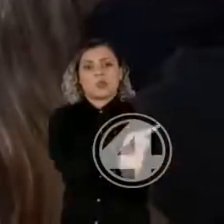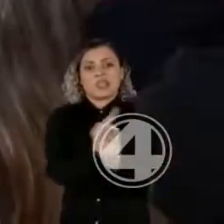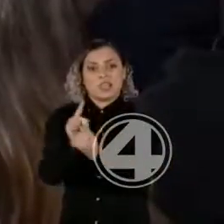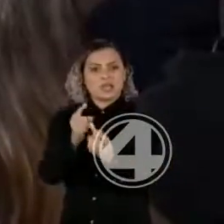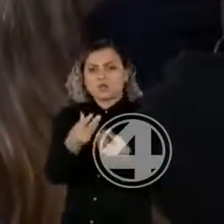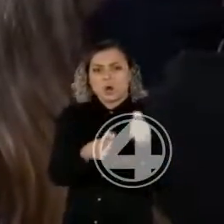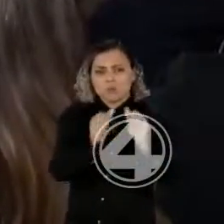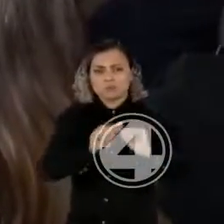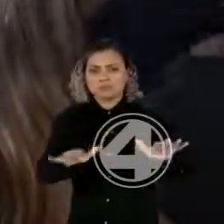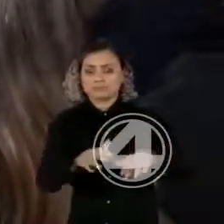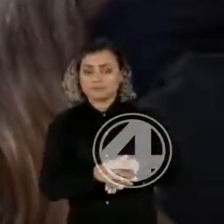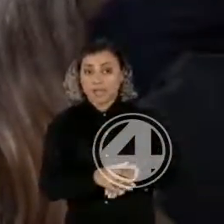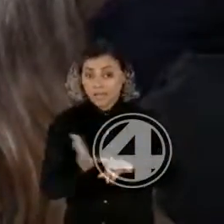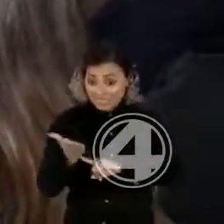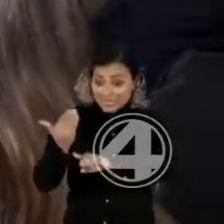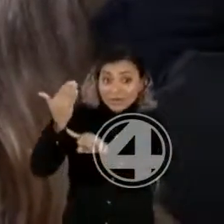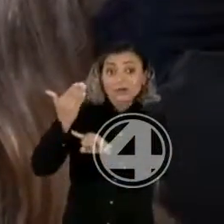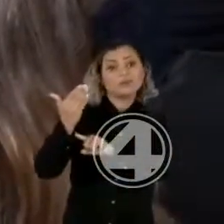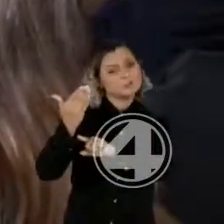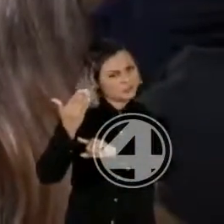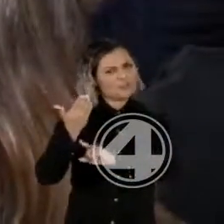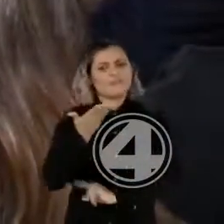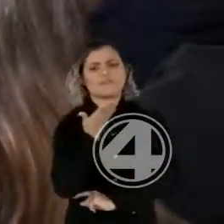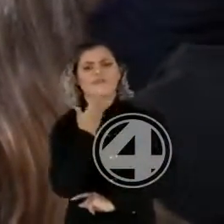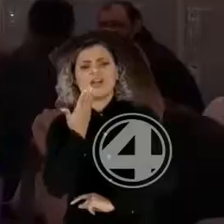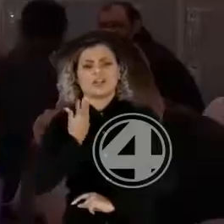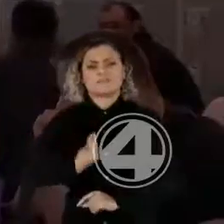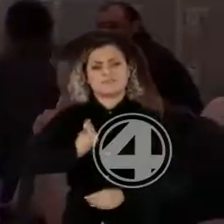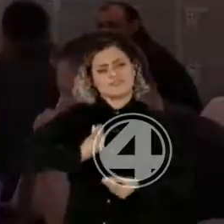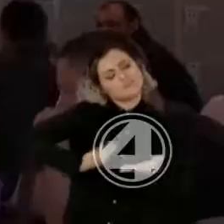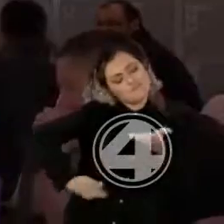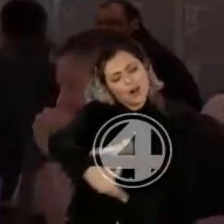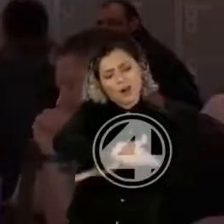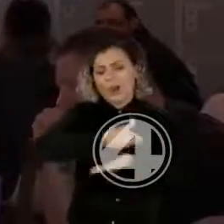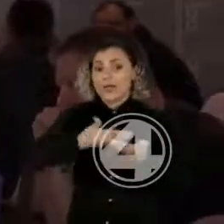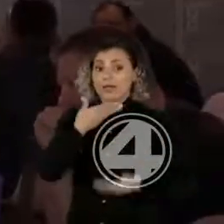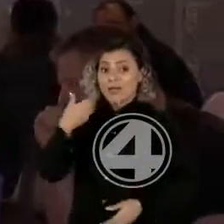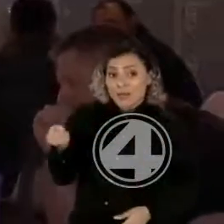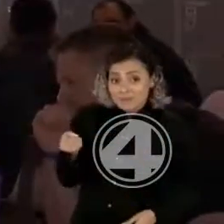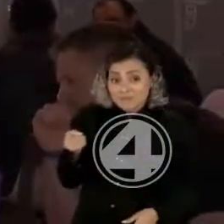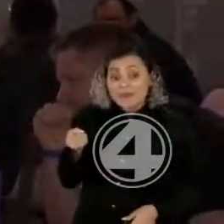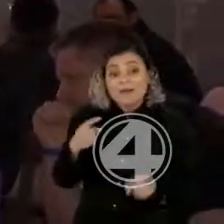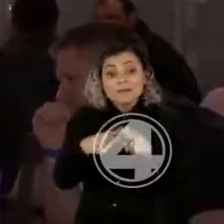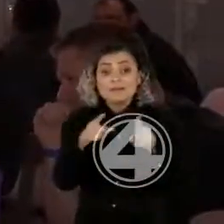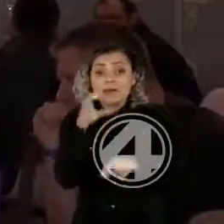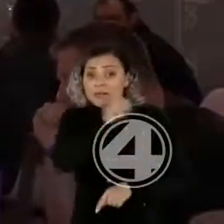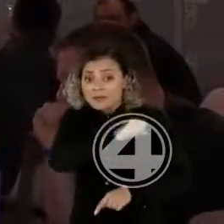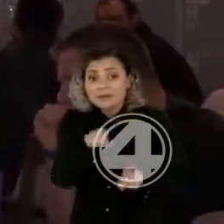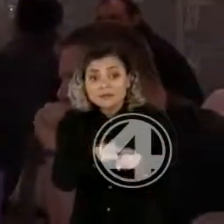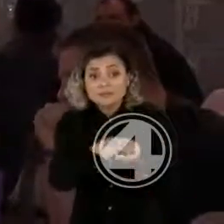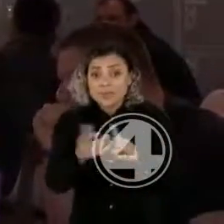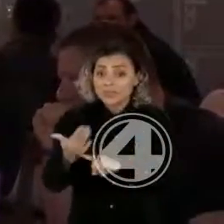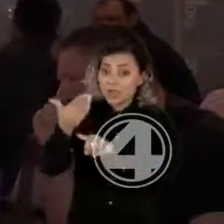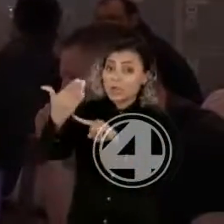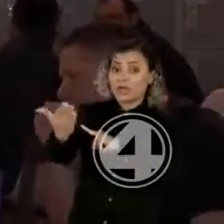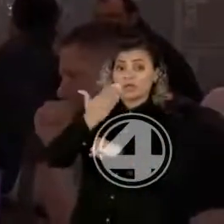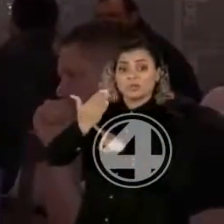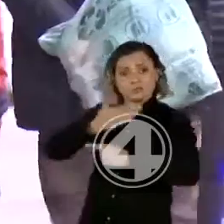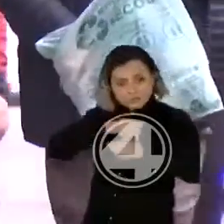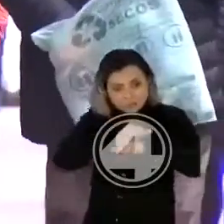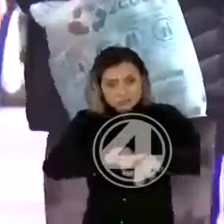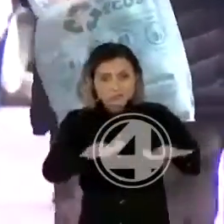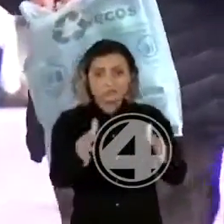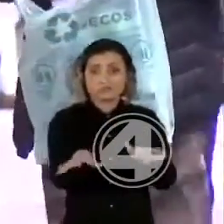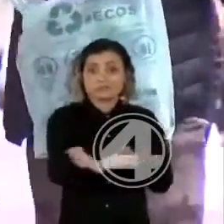clientes. A tecnologia veio para facilitar a vida. Se a gente quer avançar cada vez mais, a tecnologia está aí do nosso lado para promover